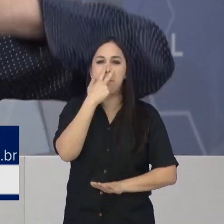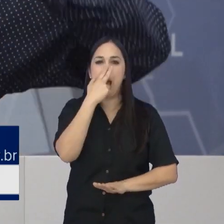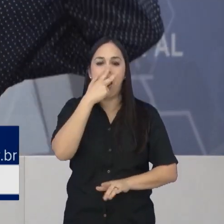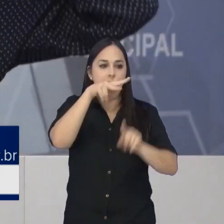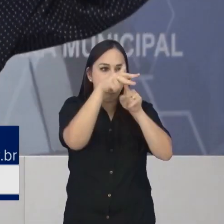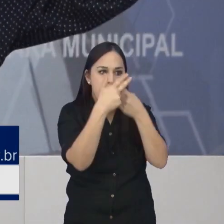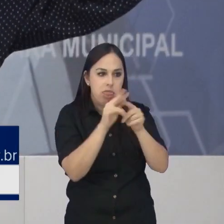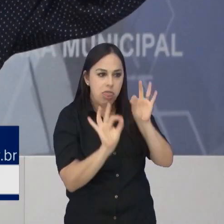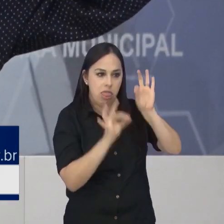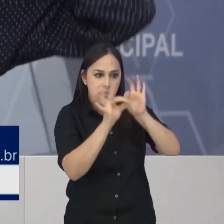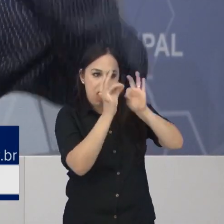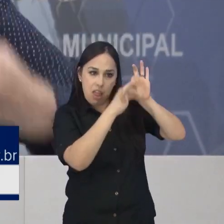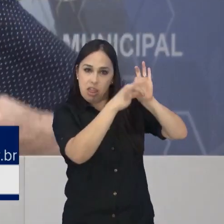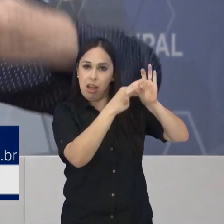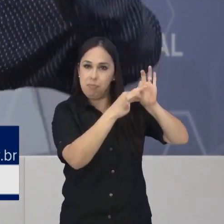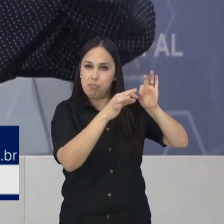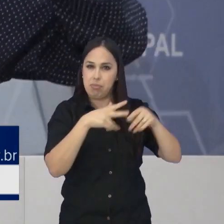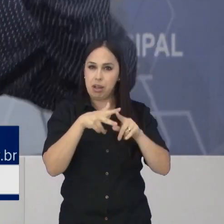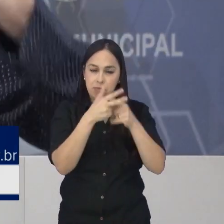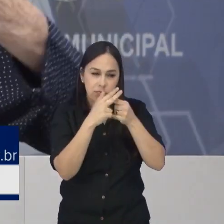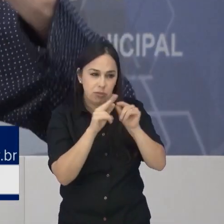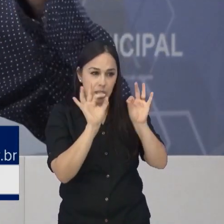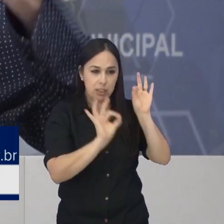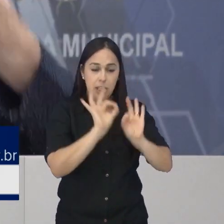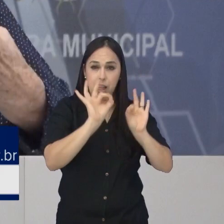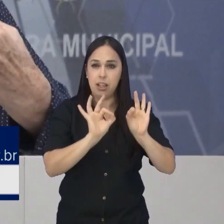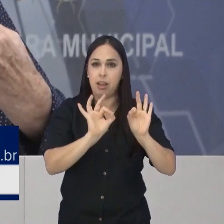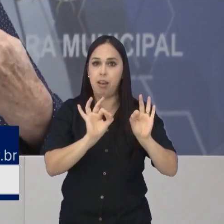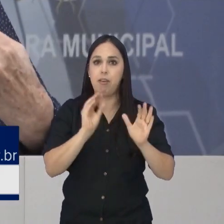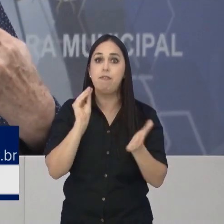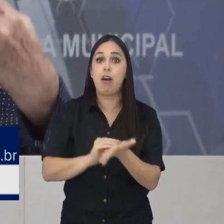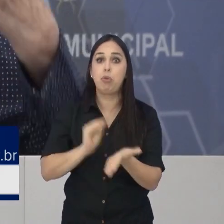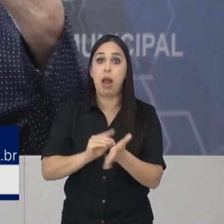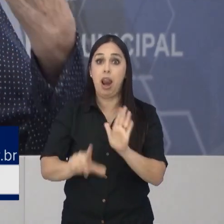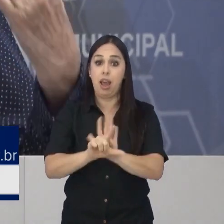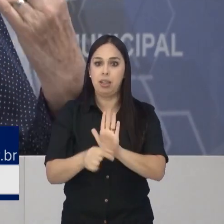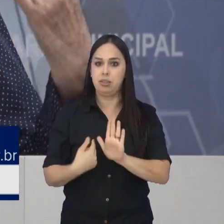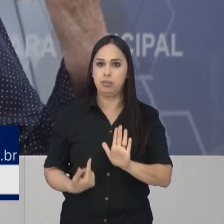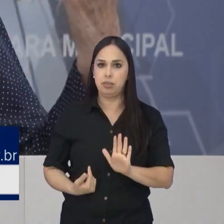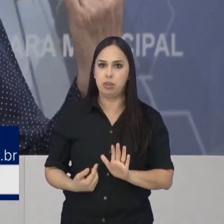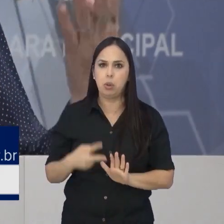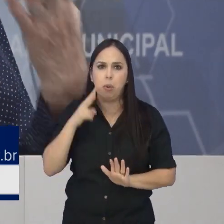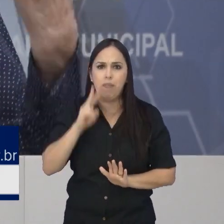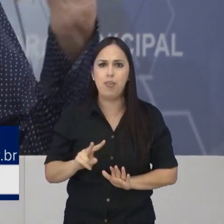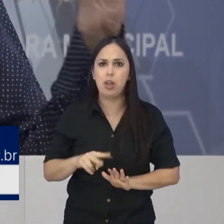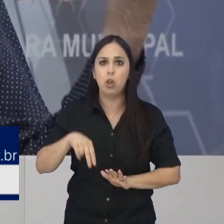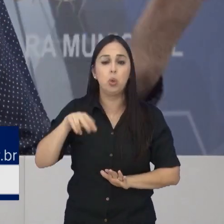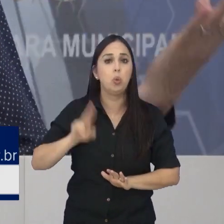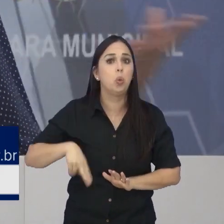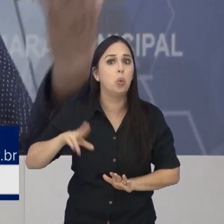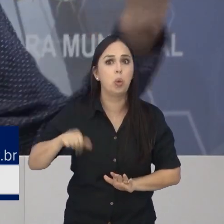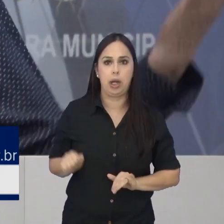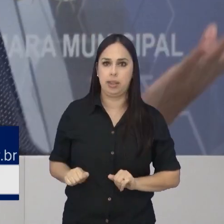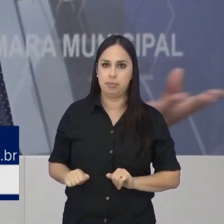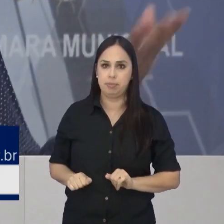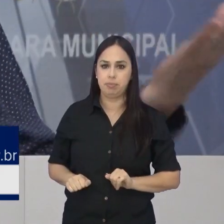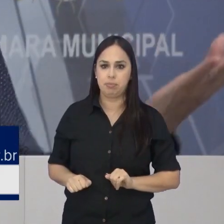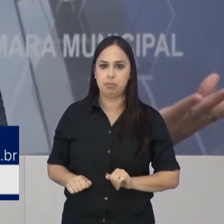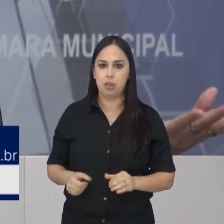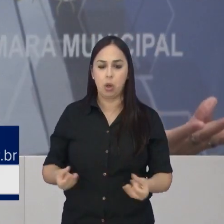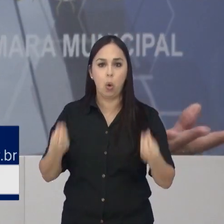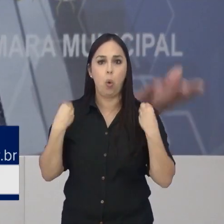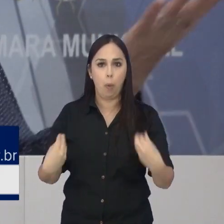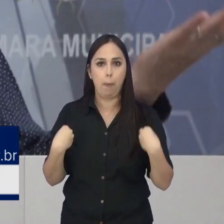lei para consertar falta de lei. Eu nunca se viu isso aqui numa casa de leis fazer um